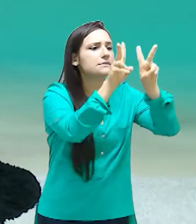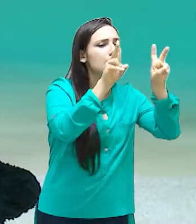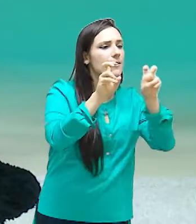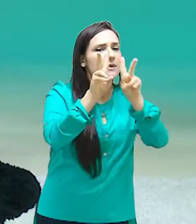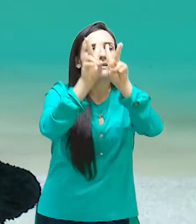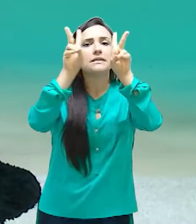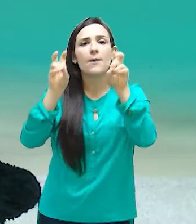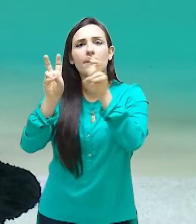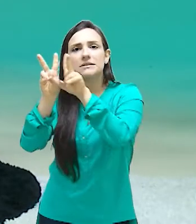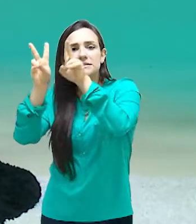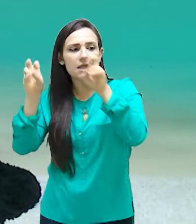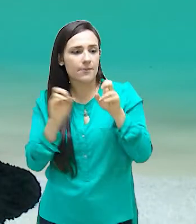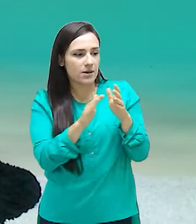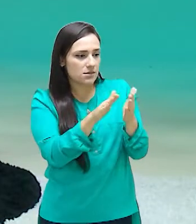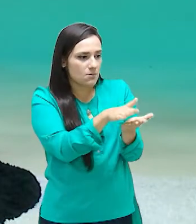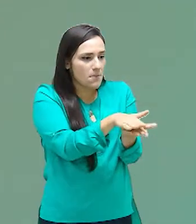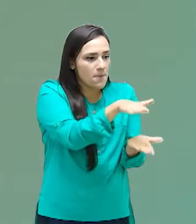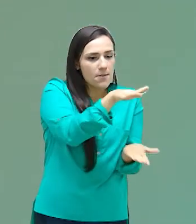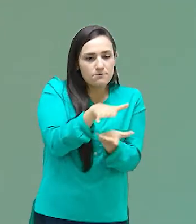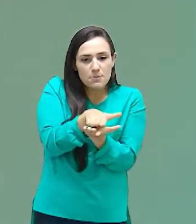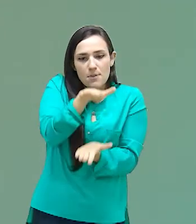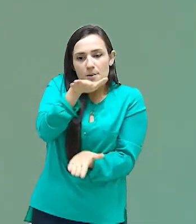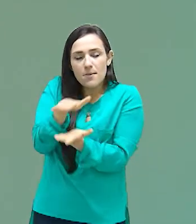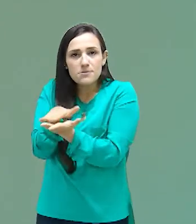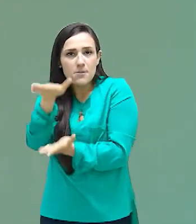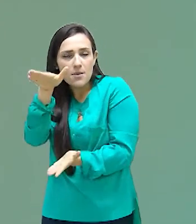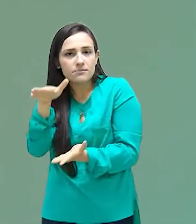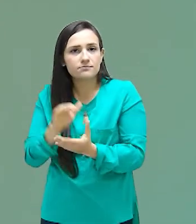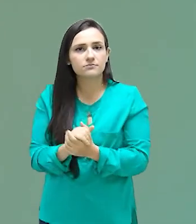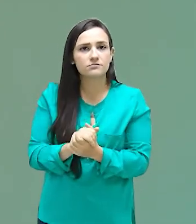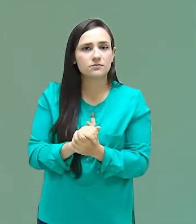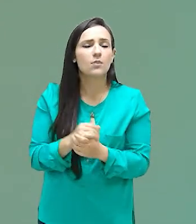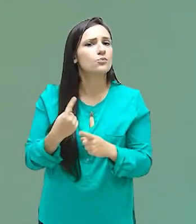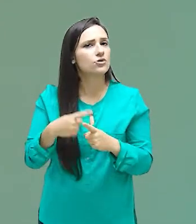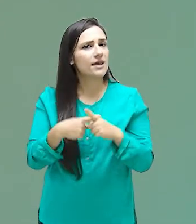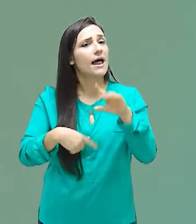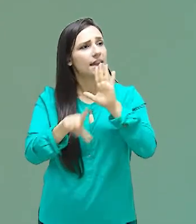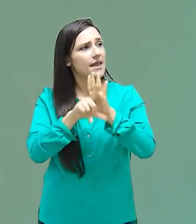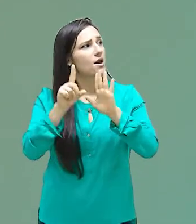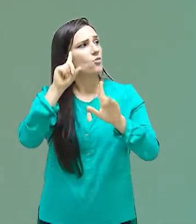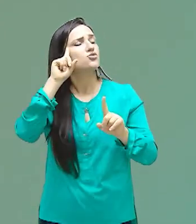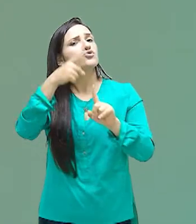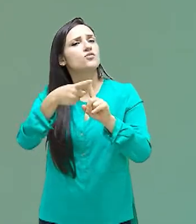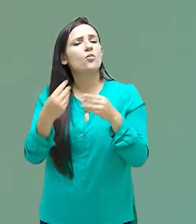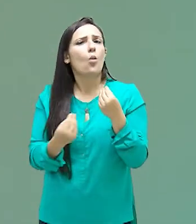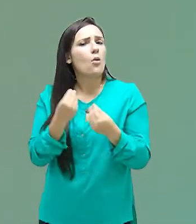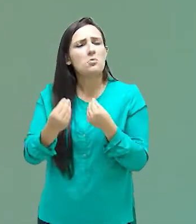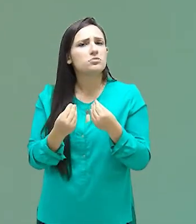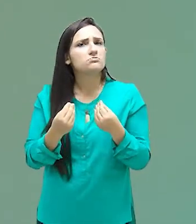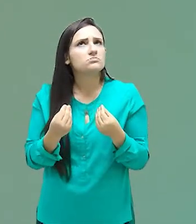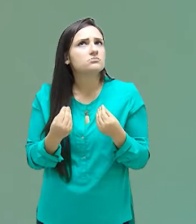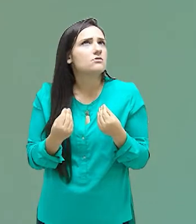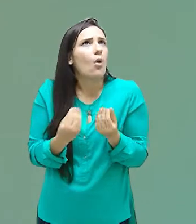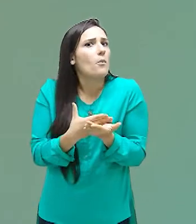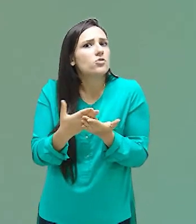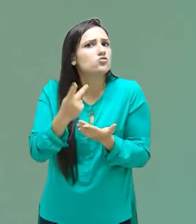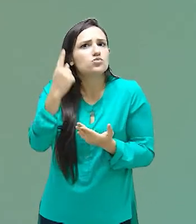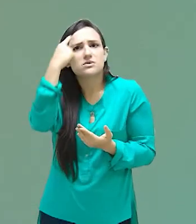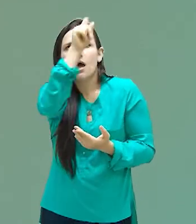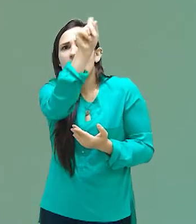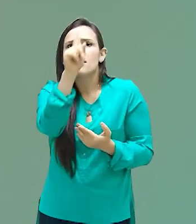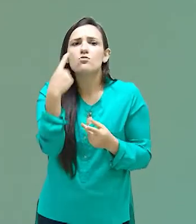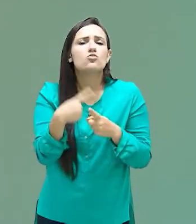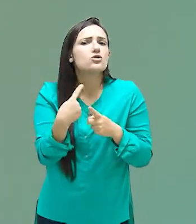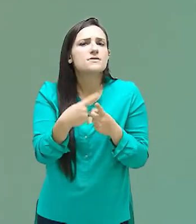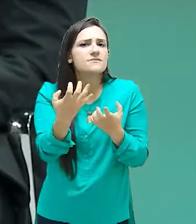trabalhos legislativos, o fruto do trabalho legislativo? O principal fruto de um trabalho legislativo é a lei. Então, como que surgiu essa ideia de publicar isso